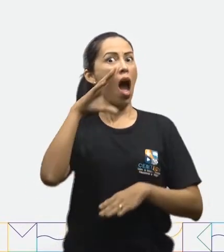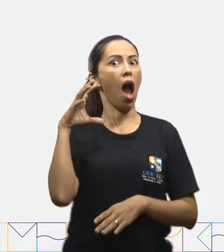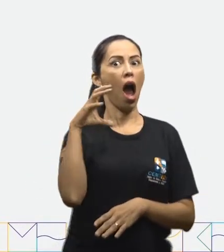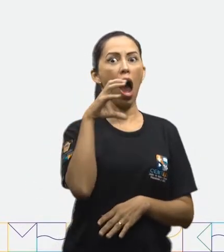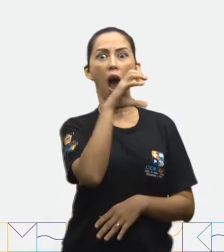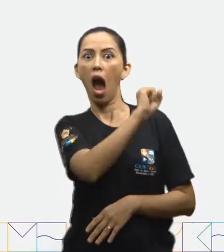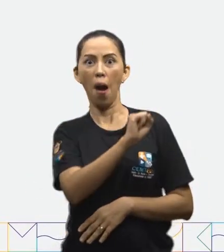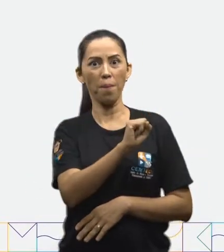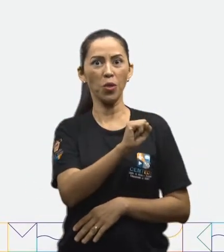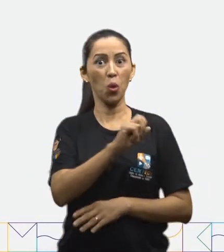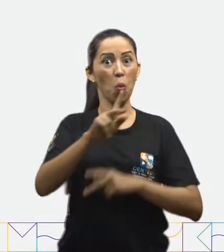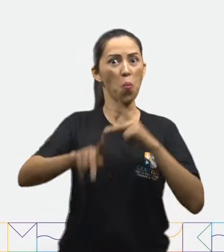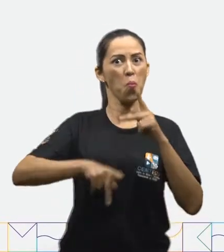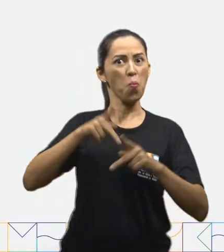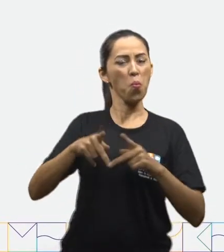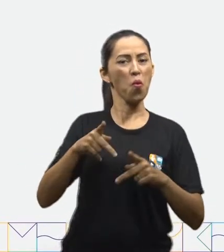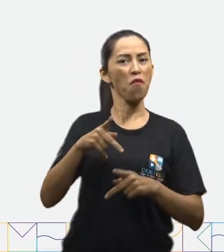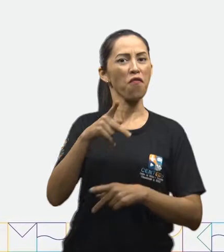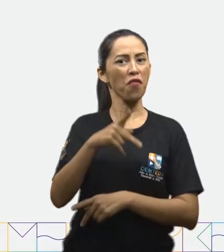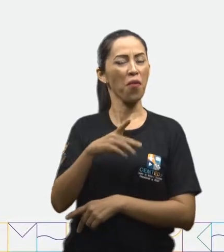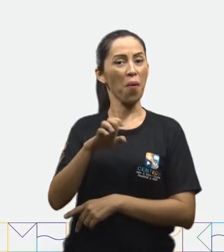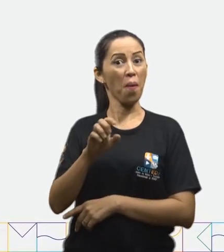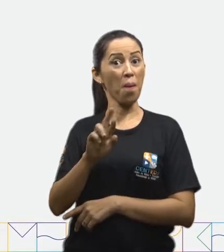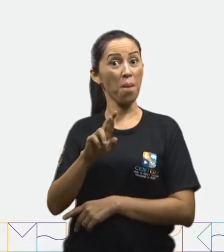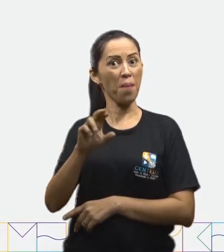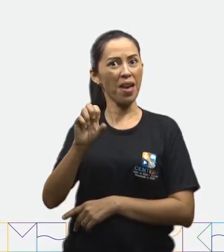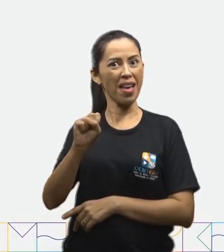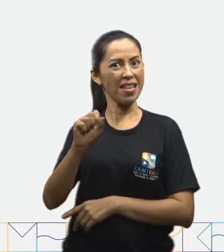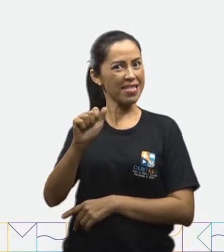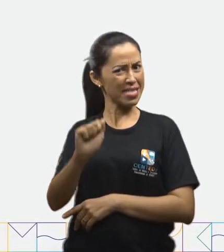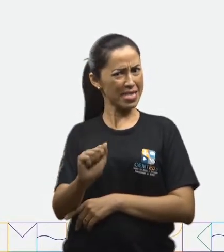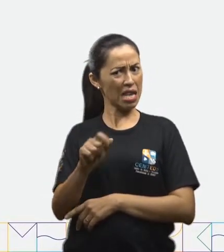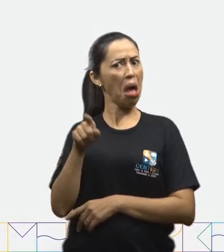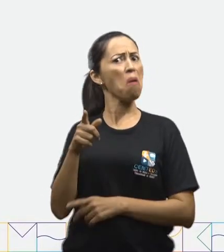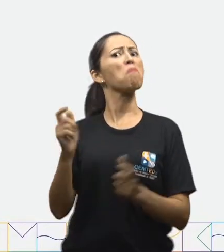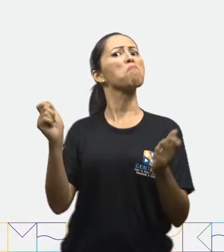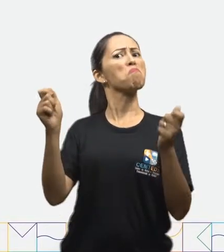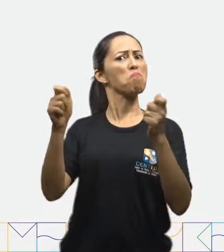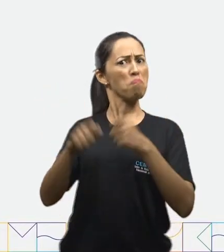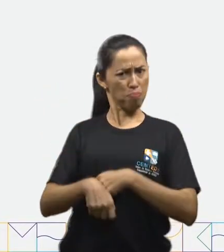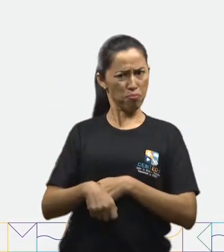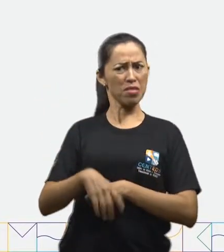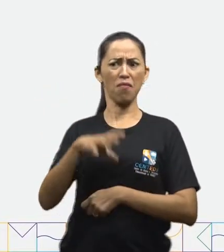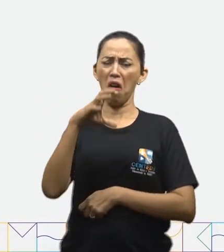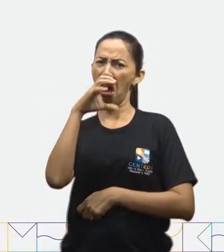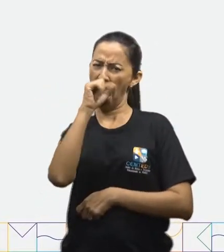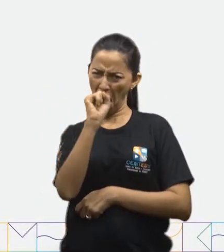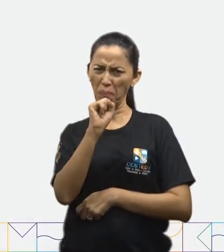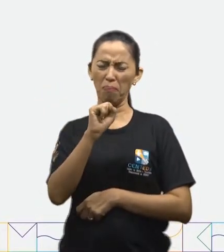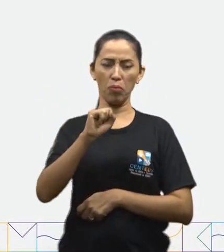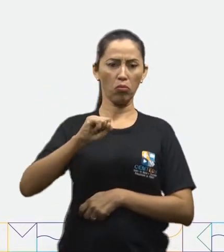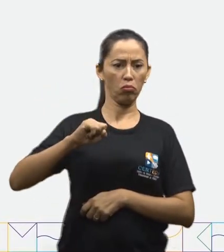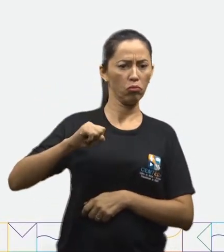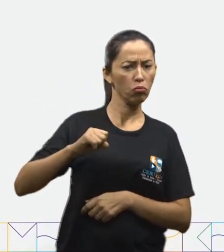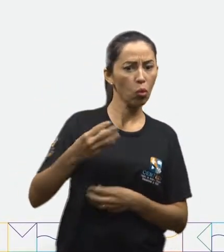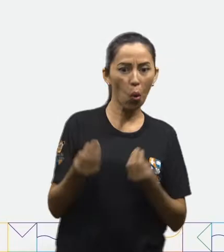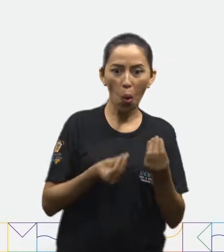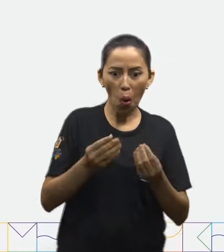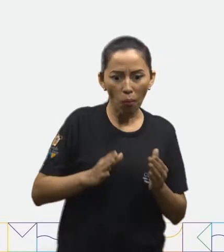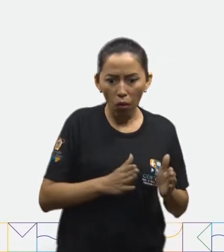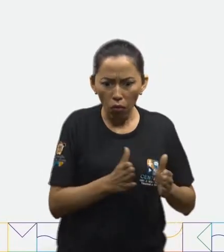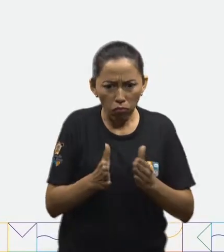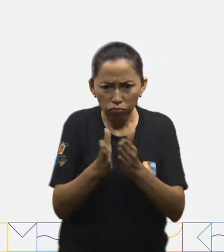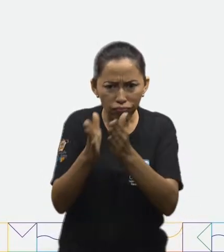esses mensageiros persas. Não há ninguém no mundo capaz de percorrer um itinerário mais rapidamente